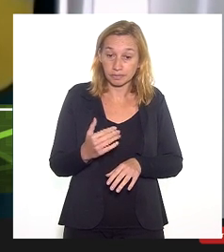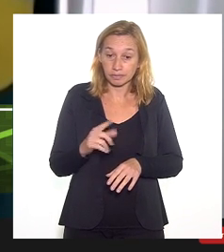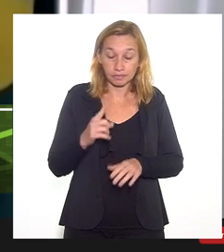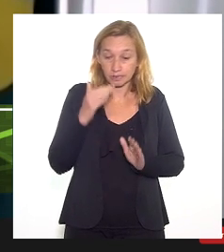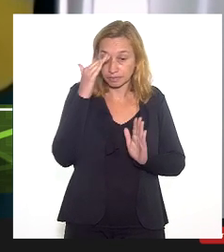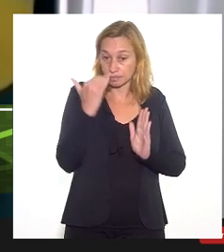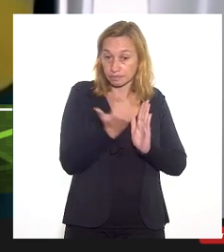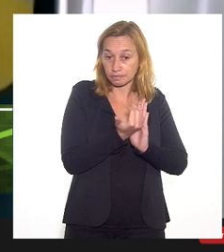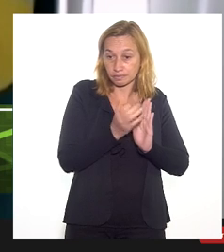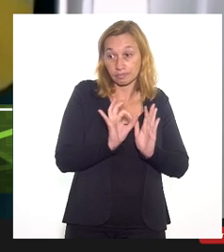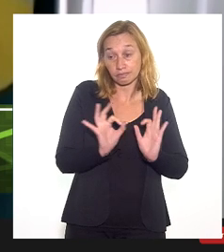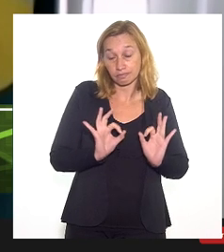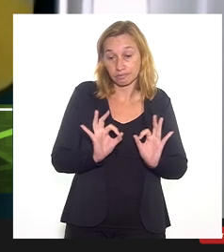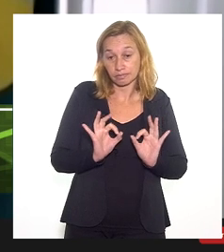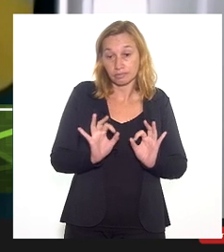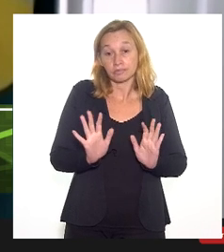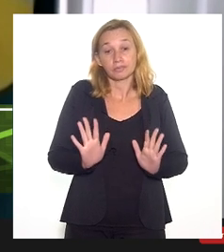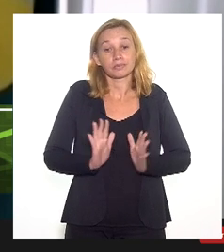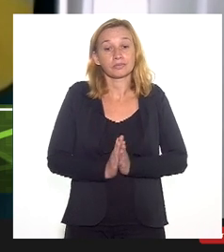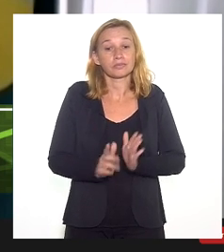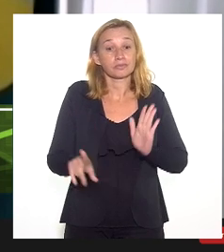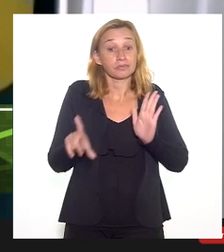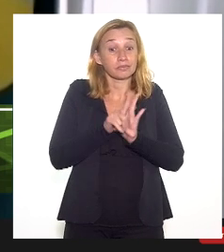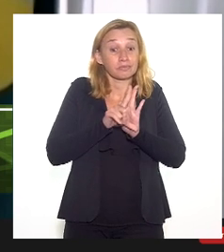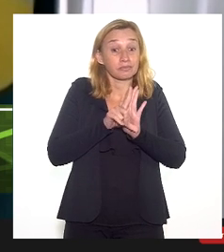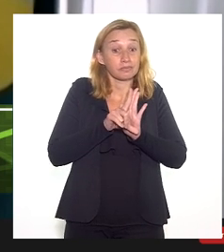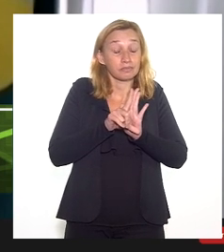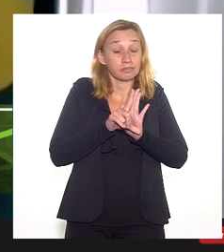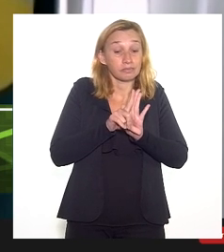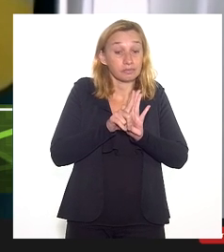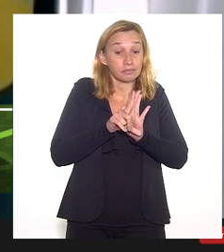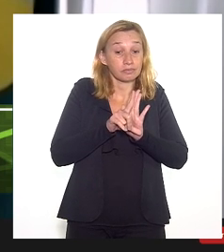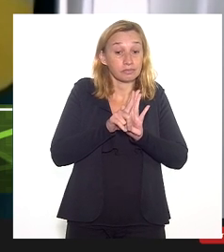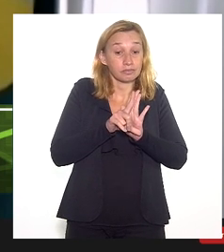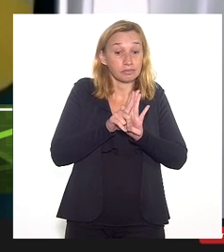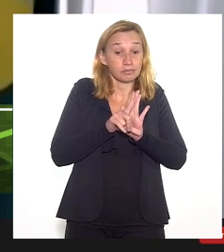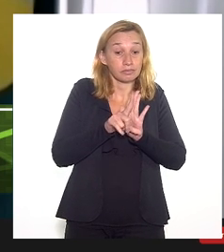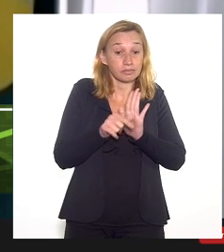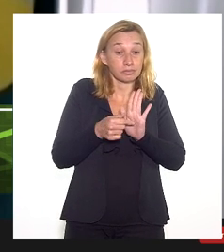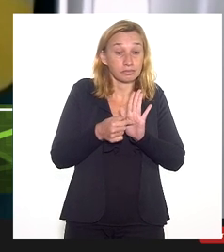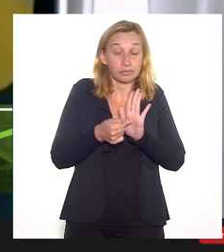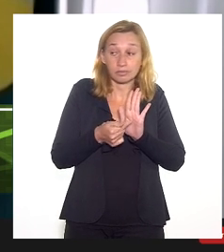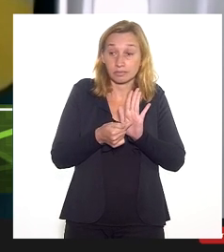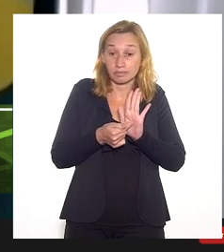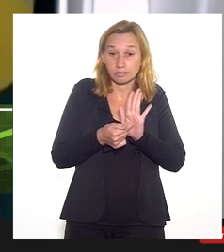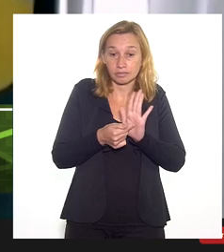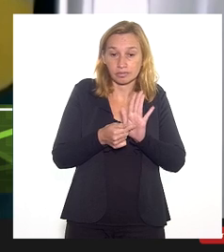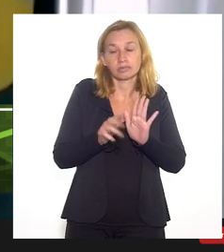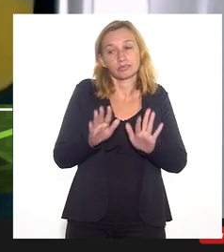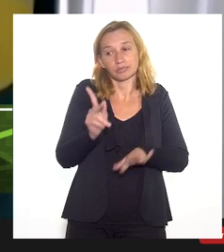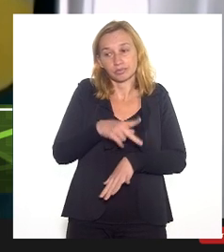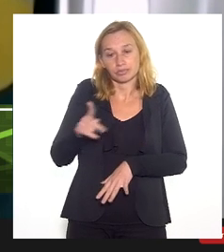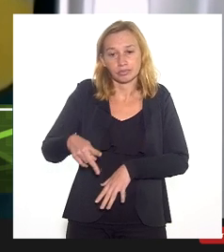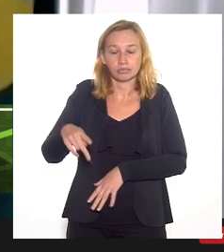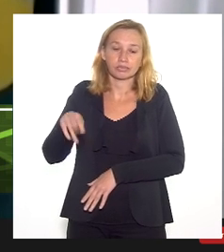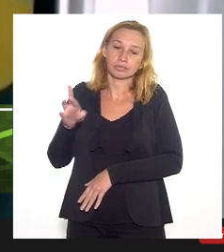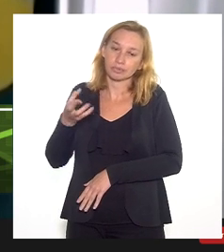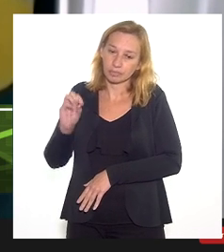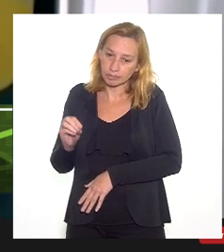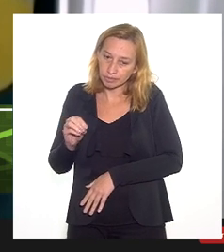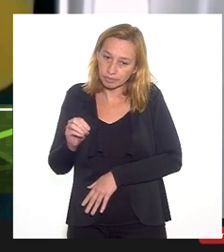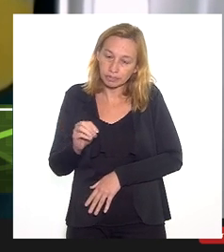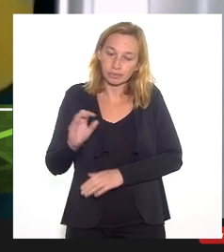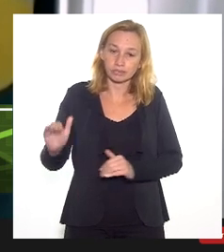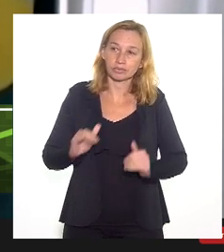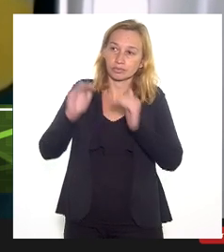o êxito o que quer dizer que a lei está em pleníssimo vigor e aí é professor Ricardo Lodi professor